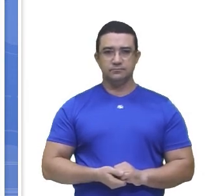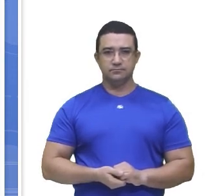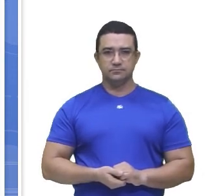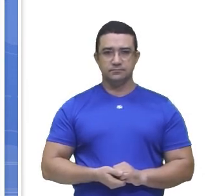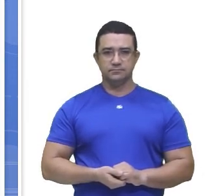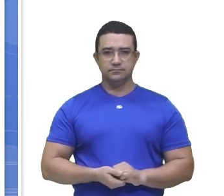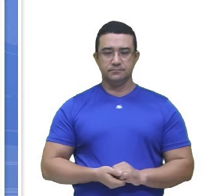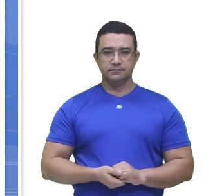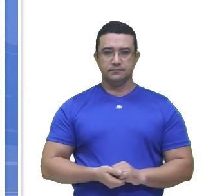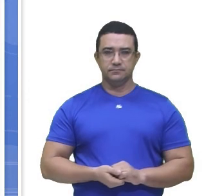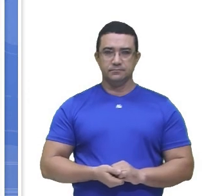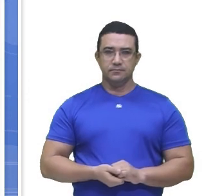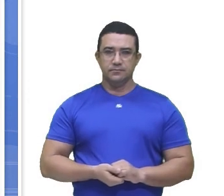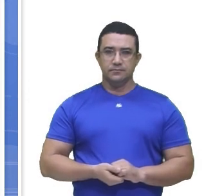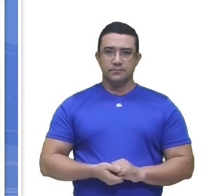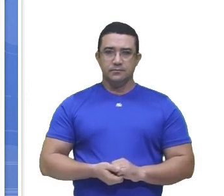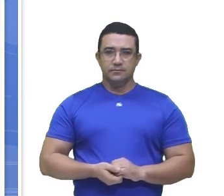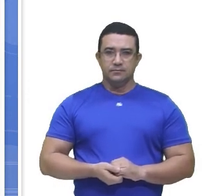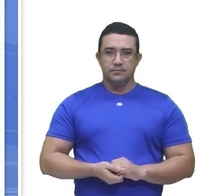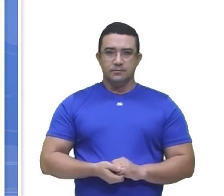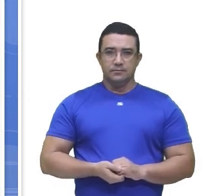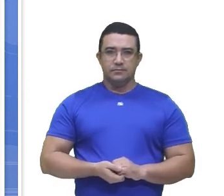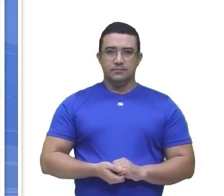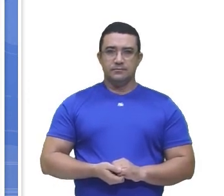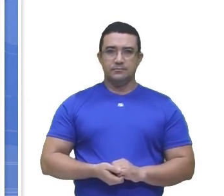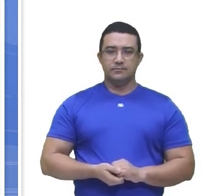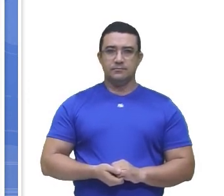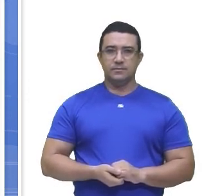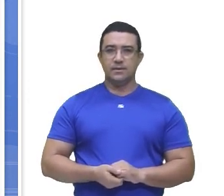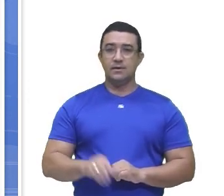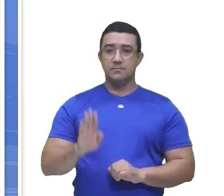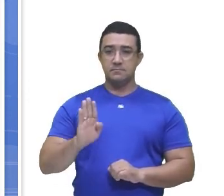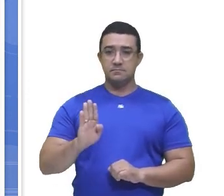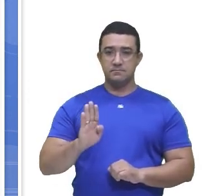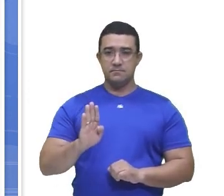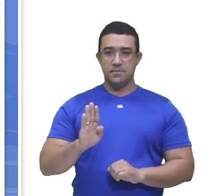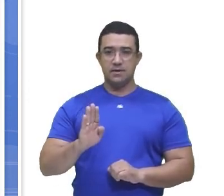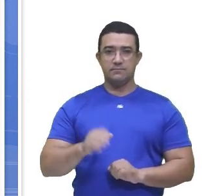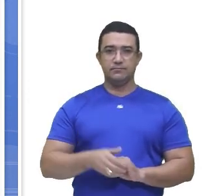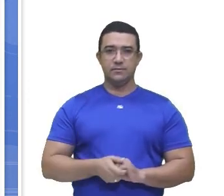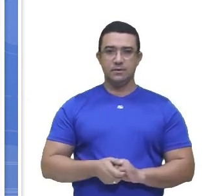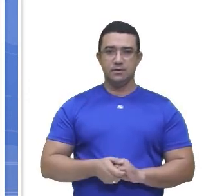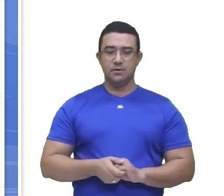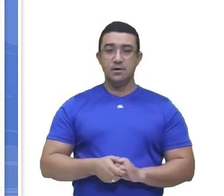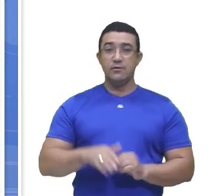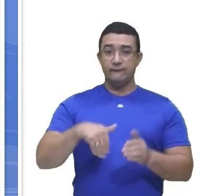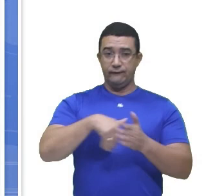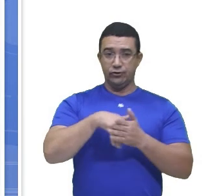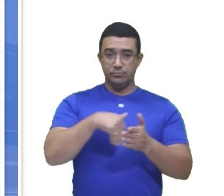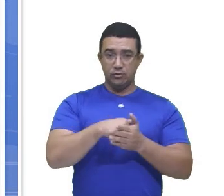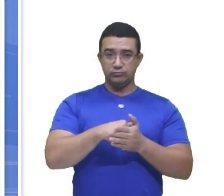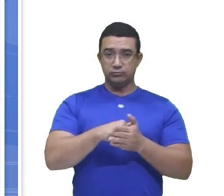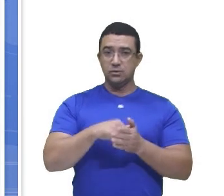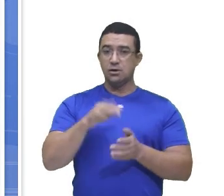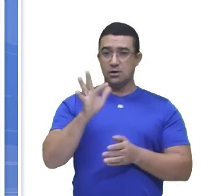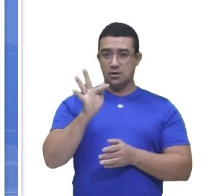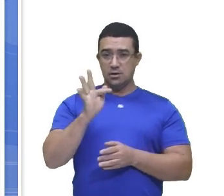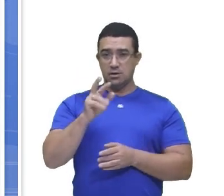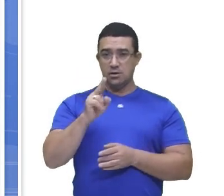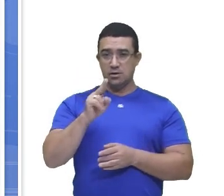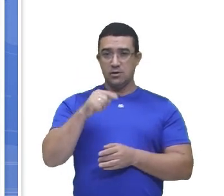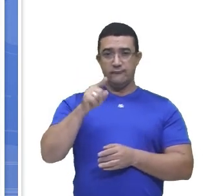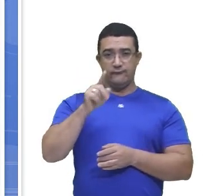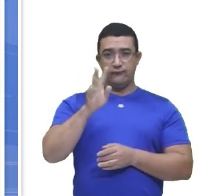é heterotônica. E agora nós vamos para a letra B, futebol, realmente é heterotônica,